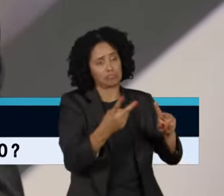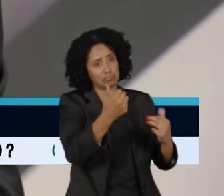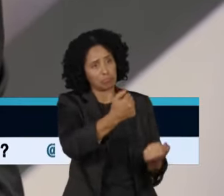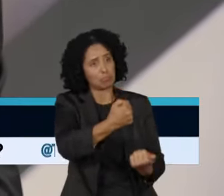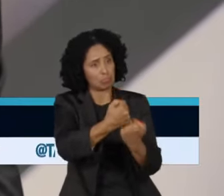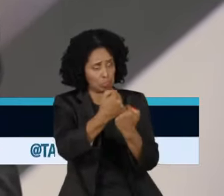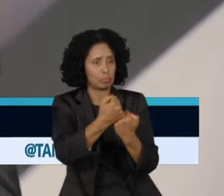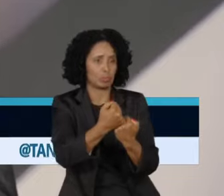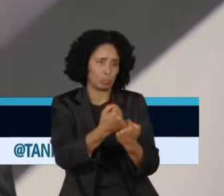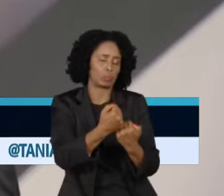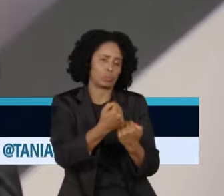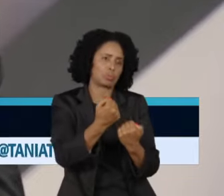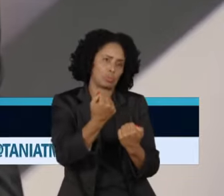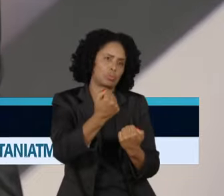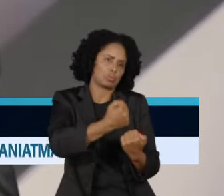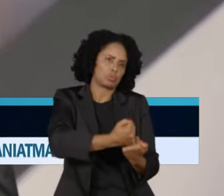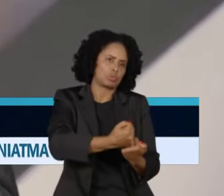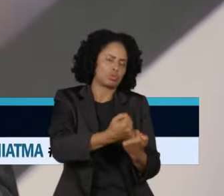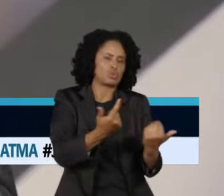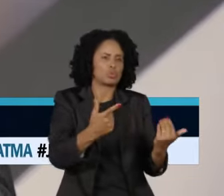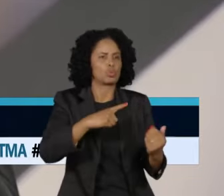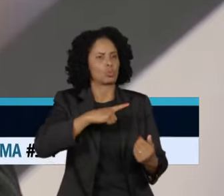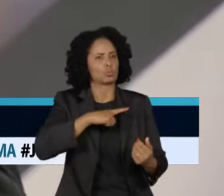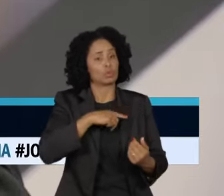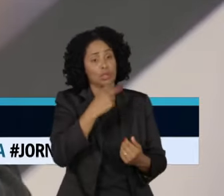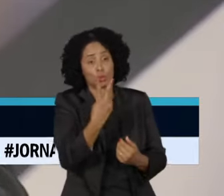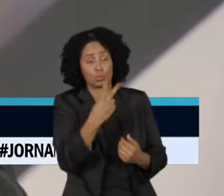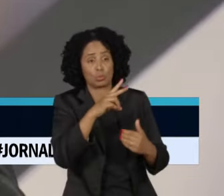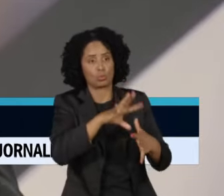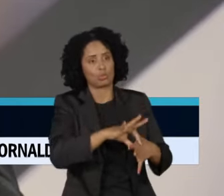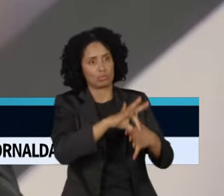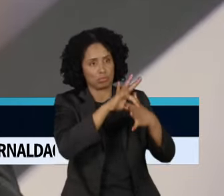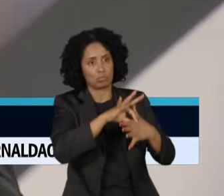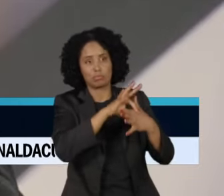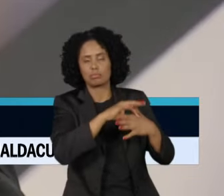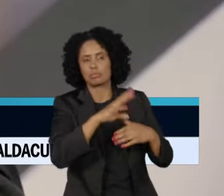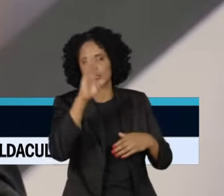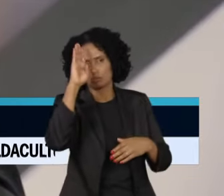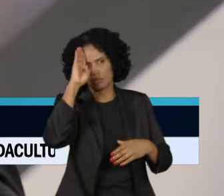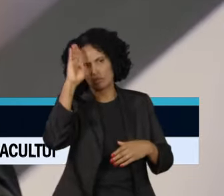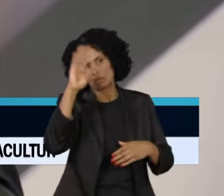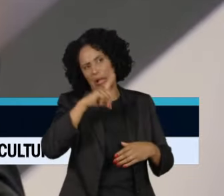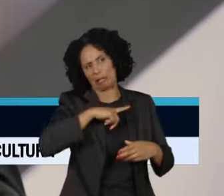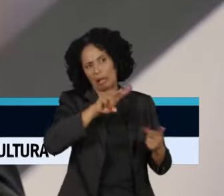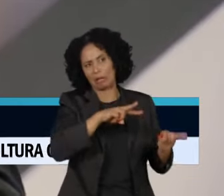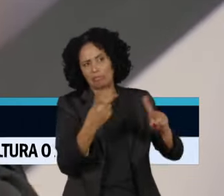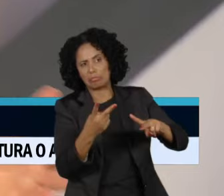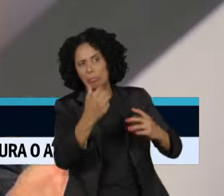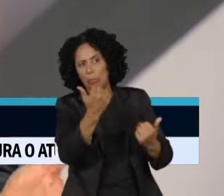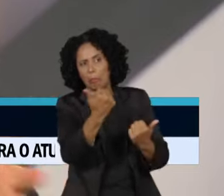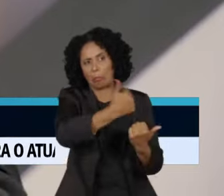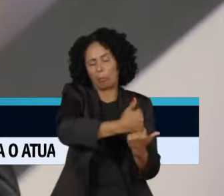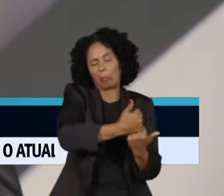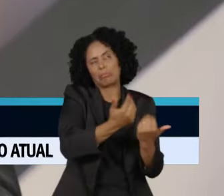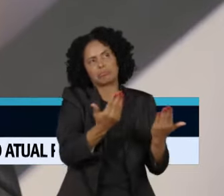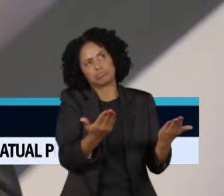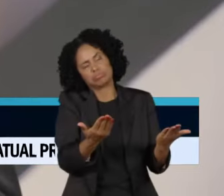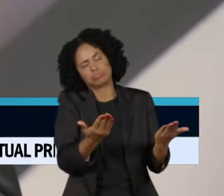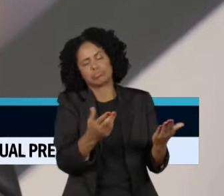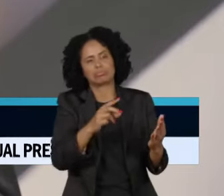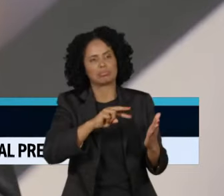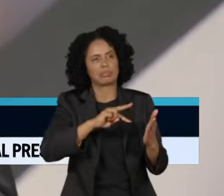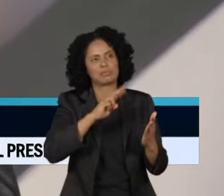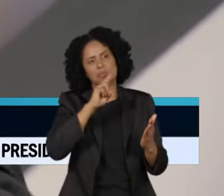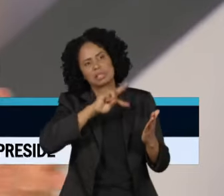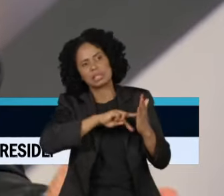dos comandantes militares, dois deles vão fazer a transmissão antes. Quer dizer, essa é uma mágica que o ministro de